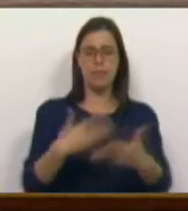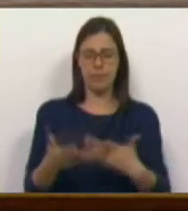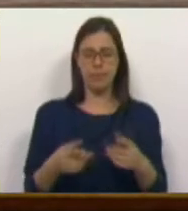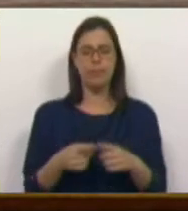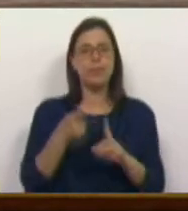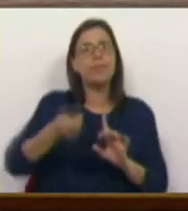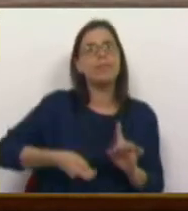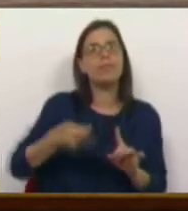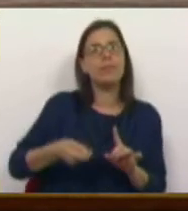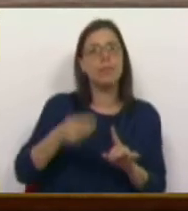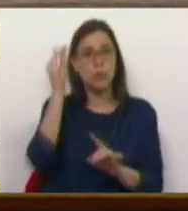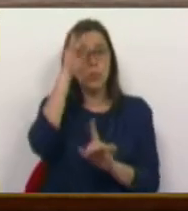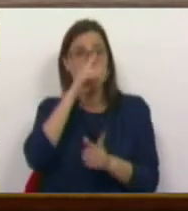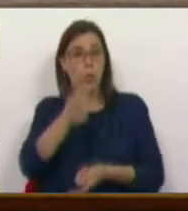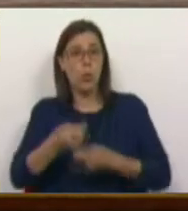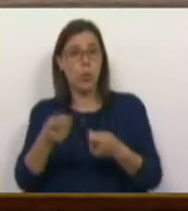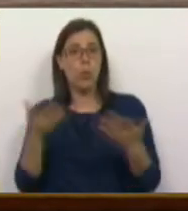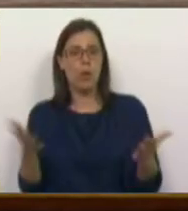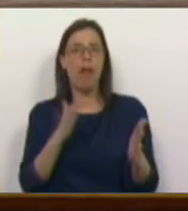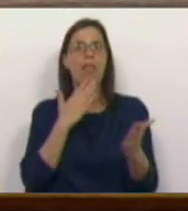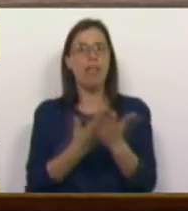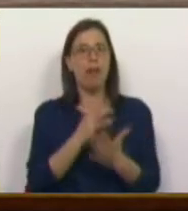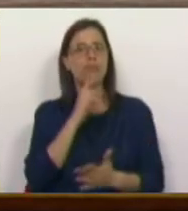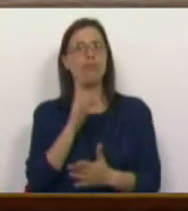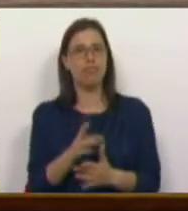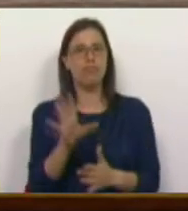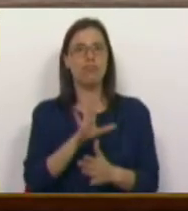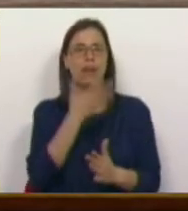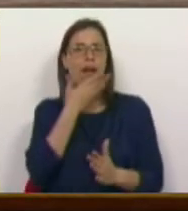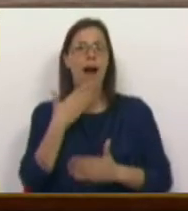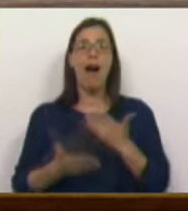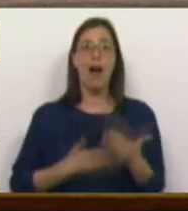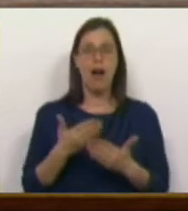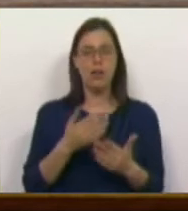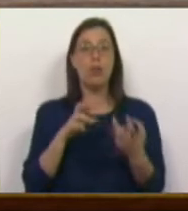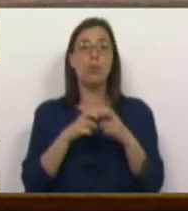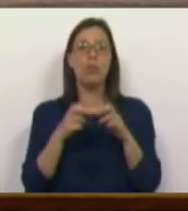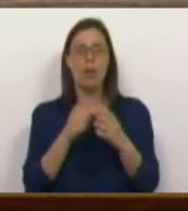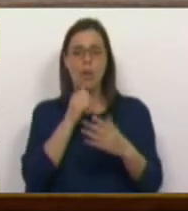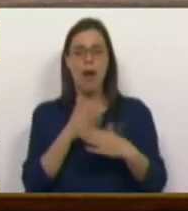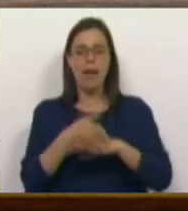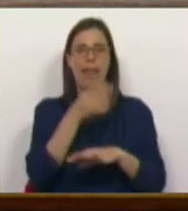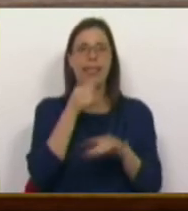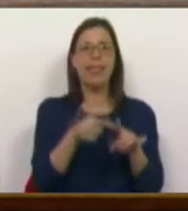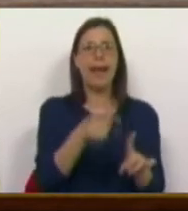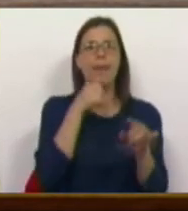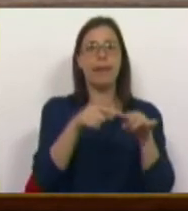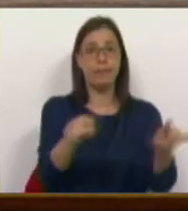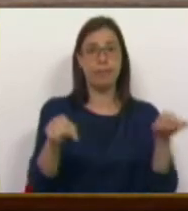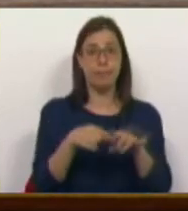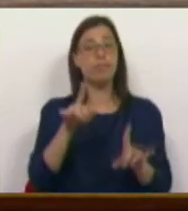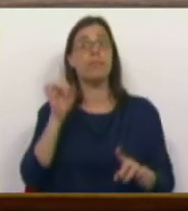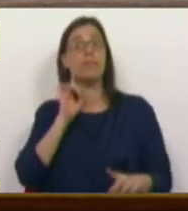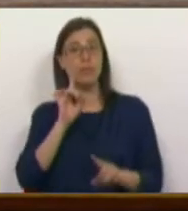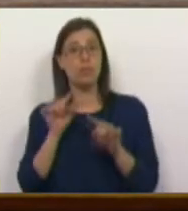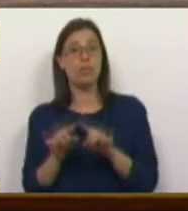do arrendamento rural permitirá responder de forma ágil à dificuldade no acesso à terra. E, muito